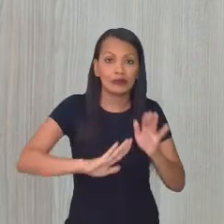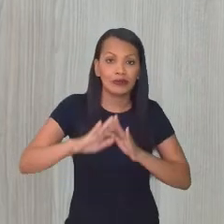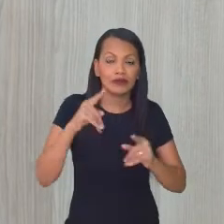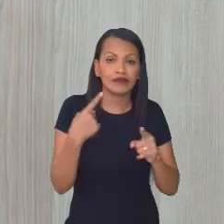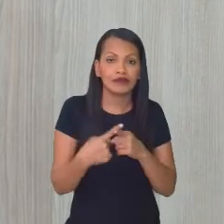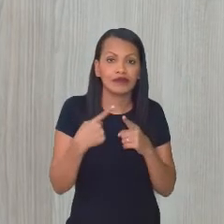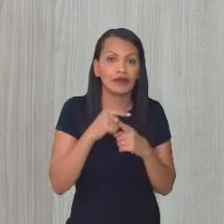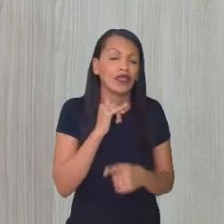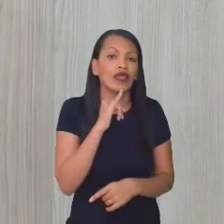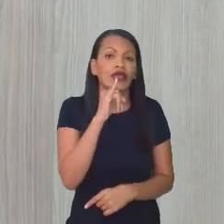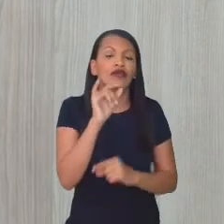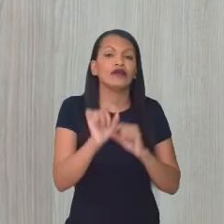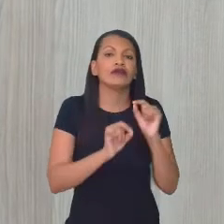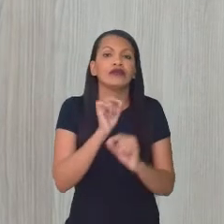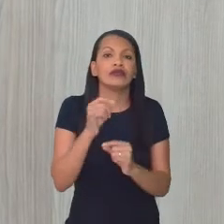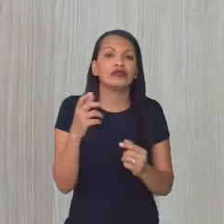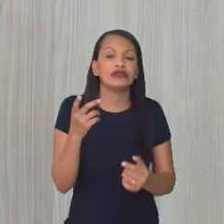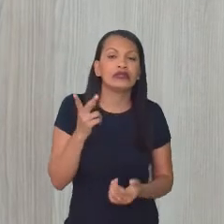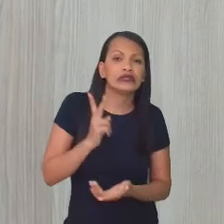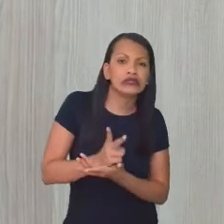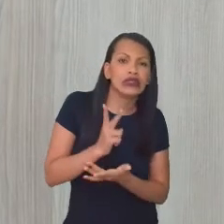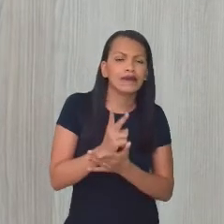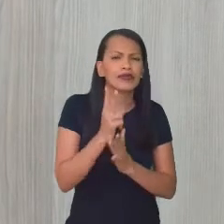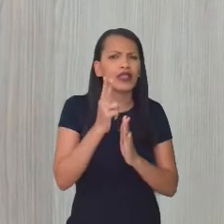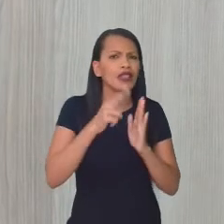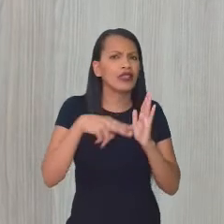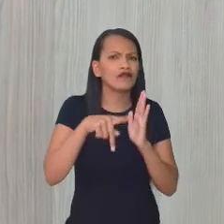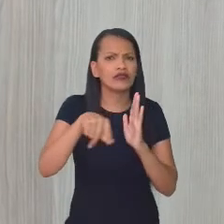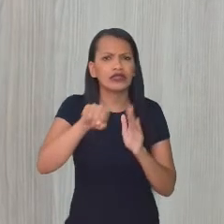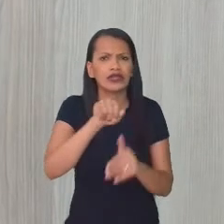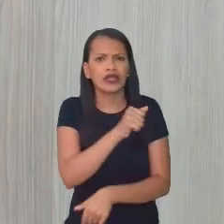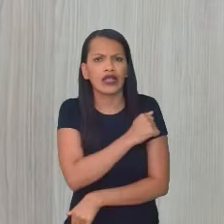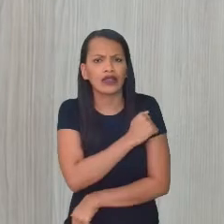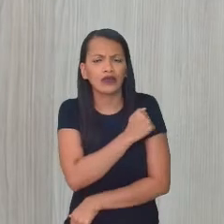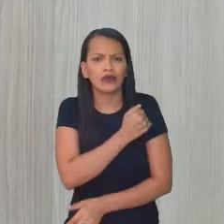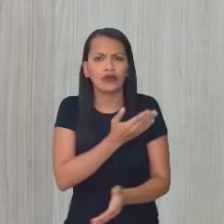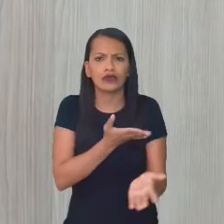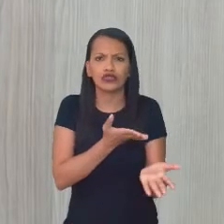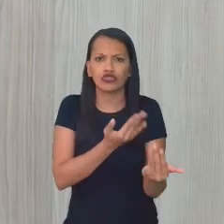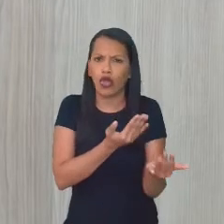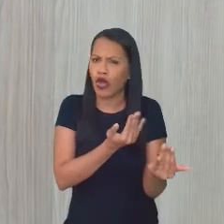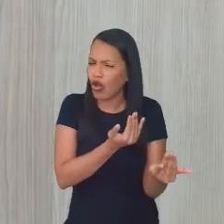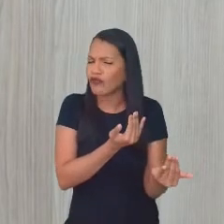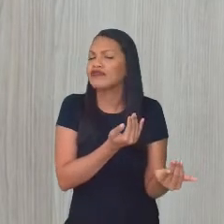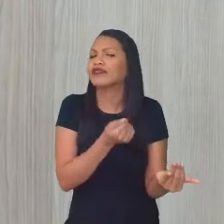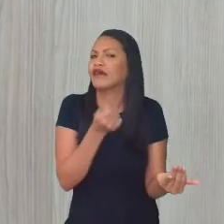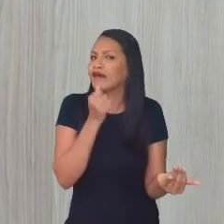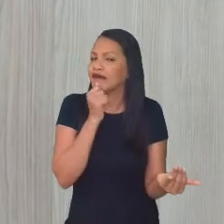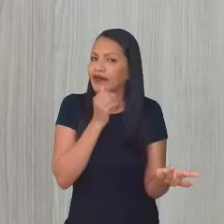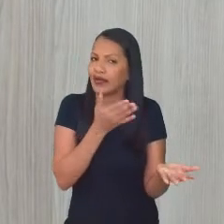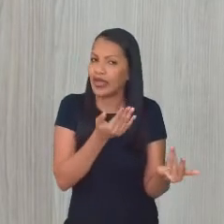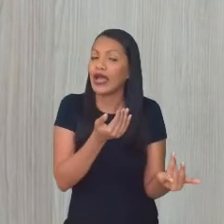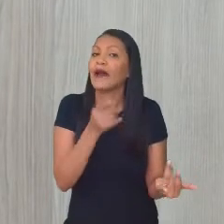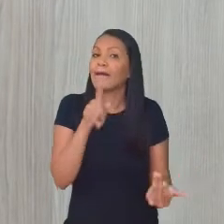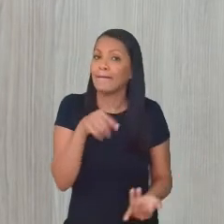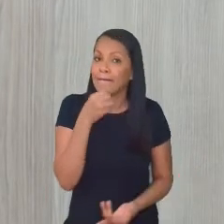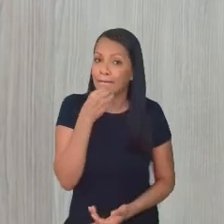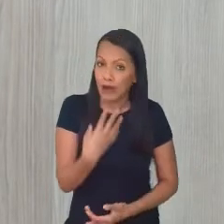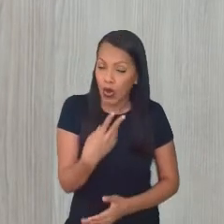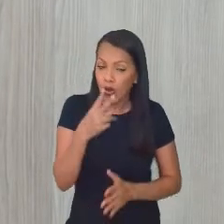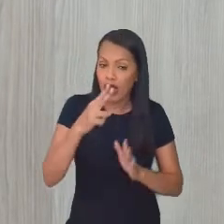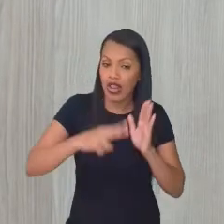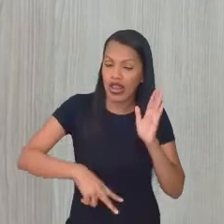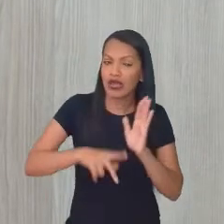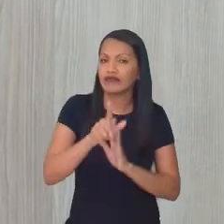né? É a questão de estar sempre lendo. Vocês, alunos, né? Jovens, muito jovens ainda. Então, é bom ler, ver uma boa